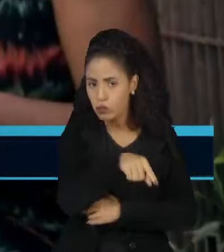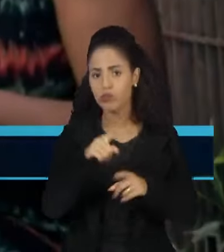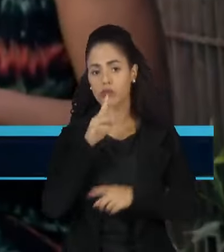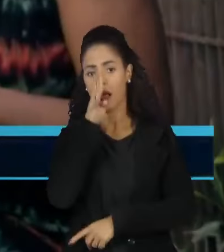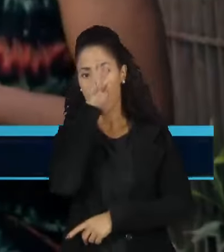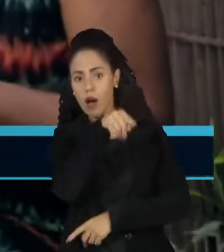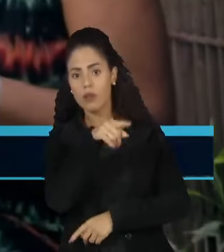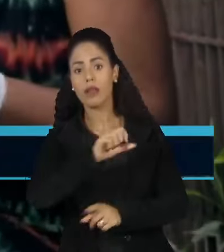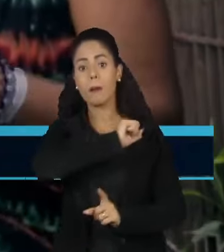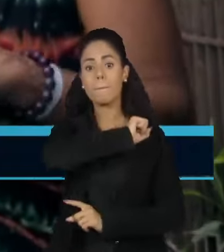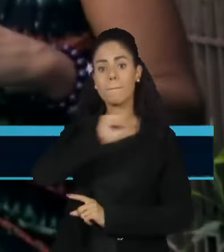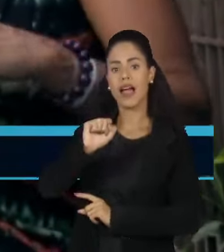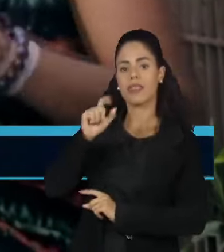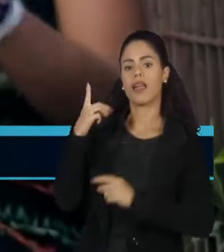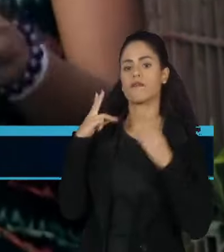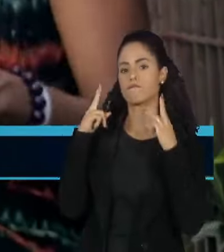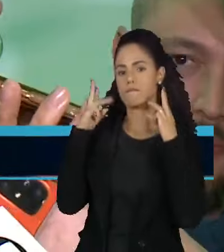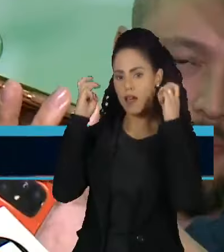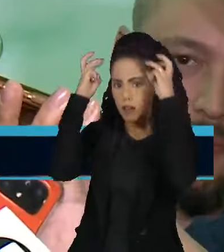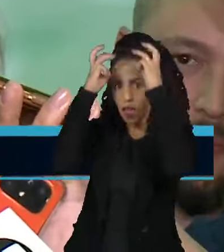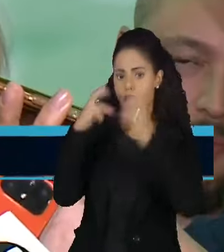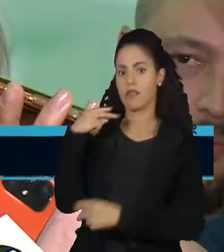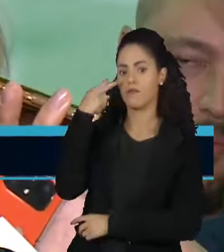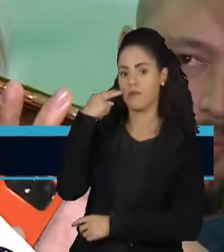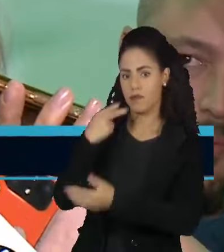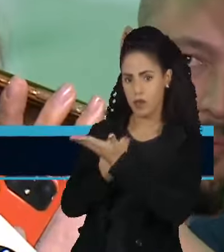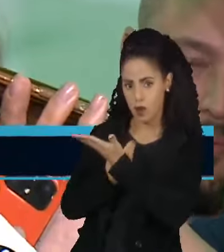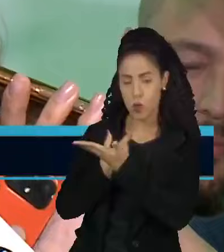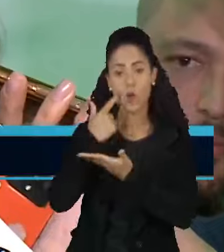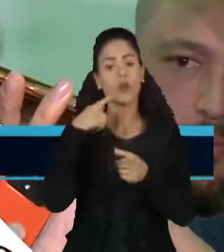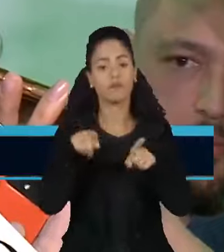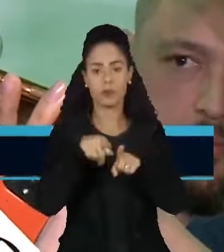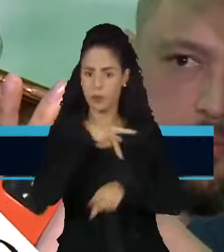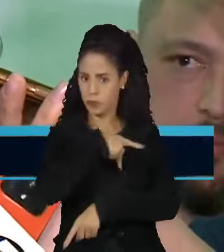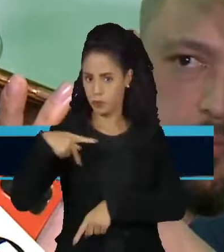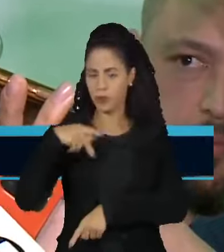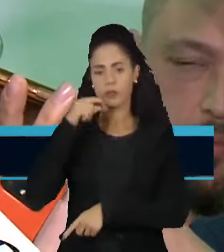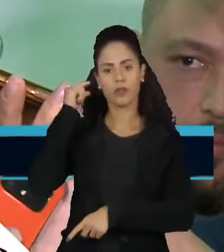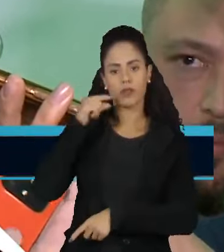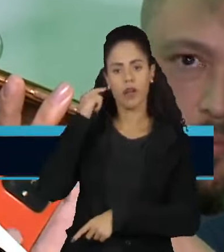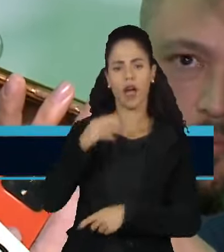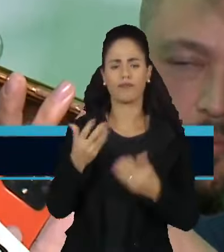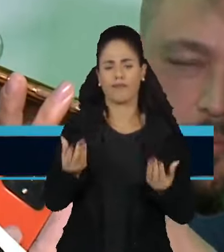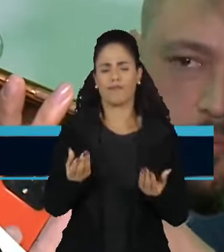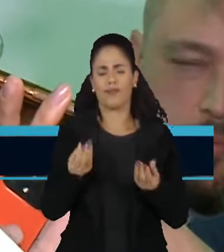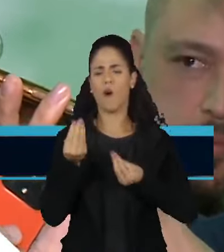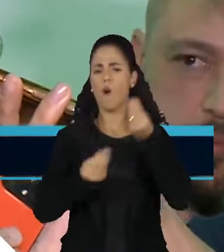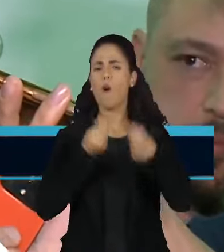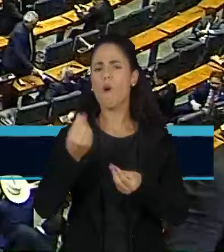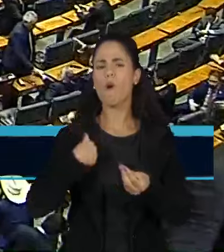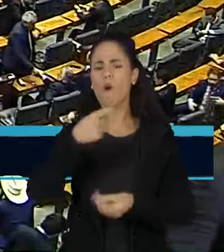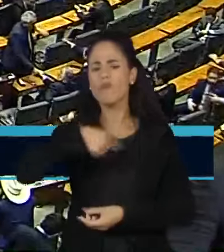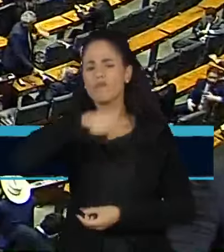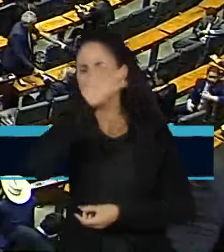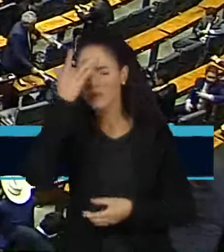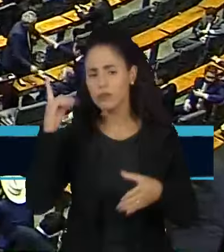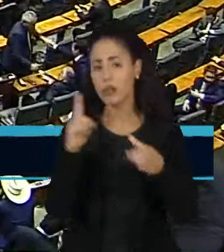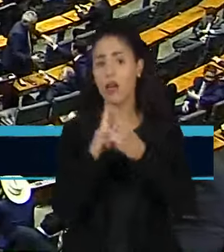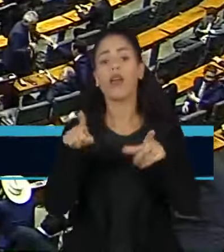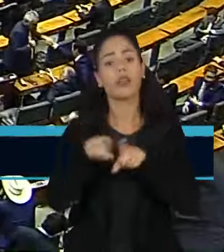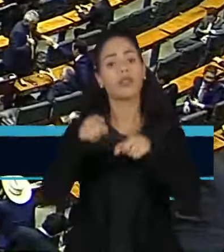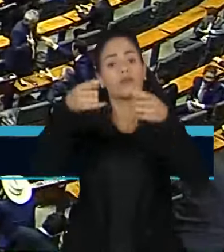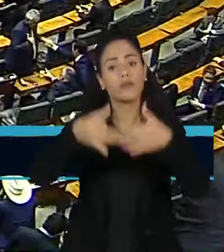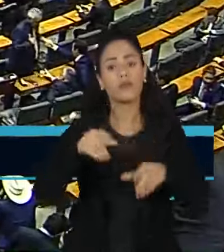ser o mandante da morte de Marielle Franco. O presidente da Câmara negou a insatisfação dos colegas e disse